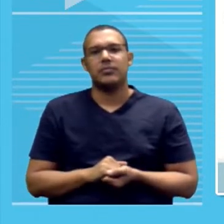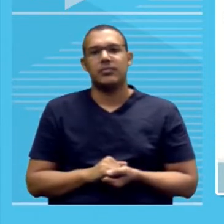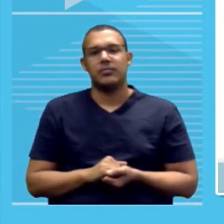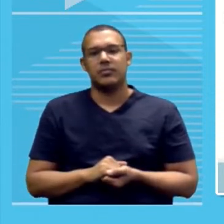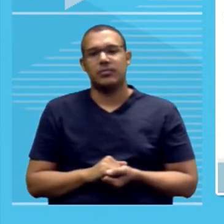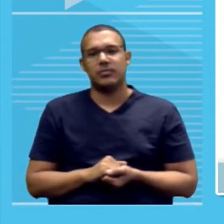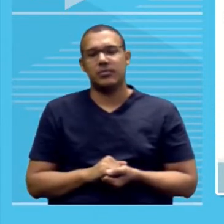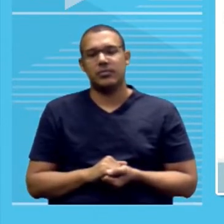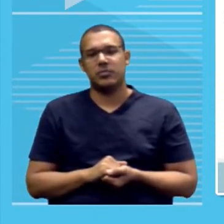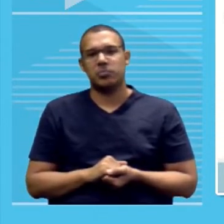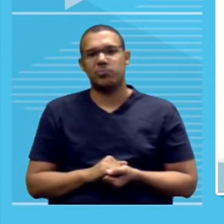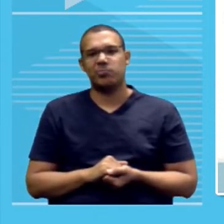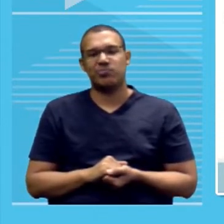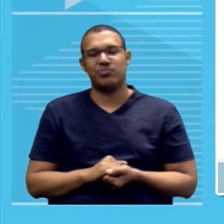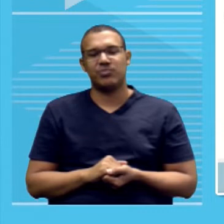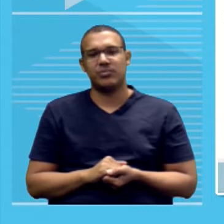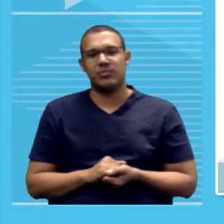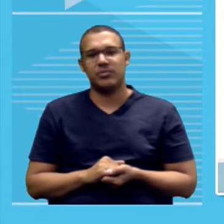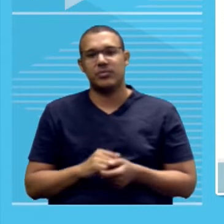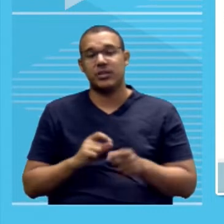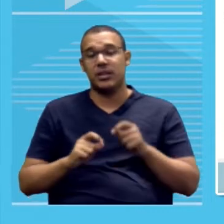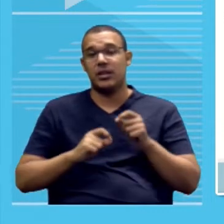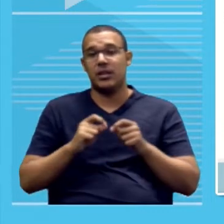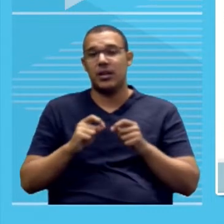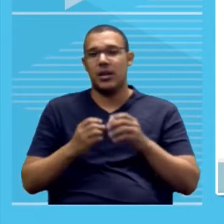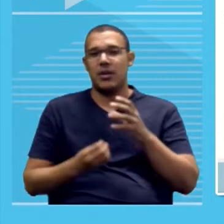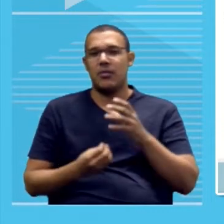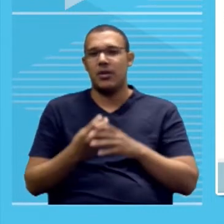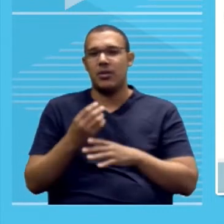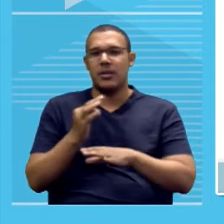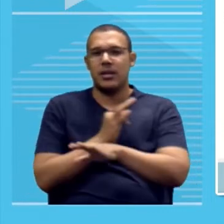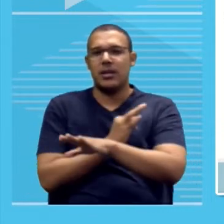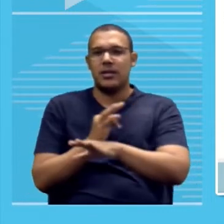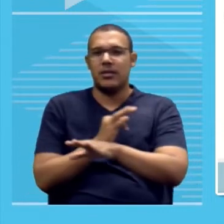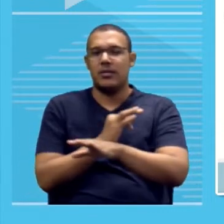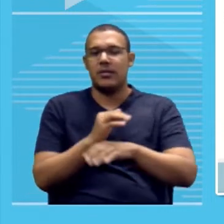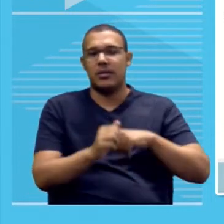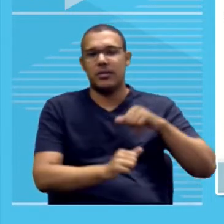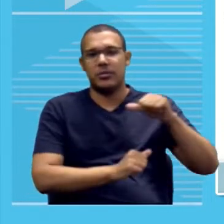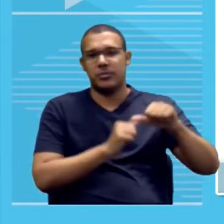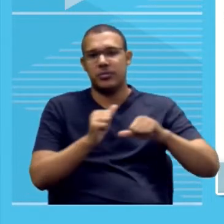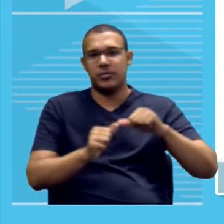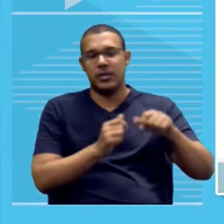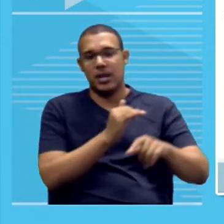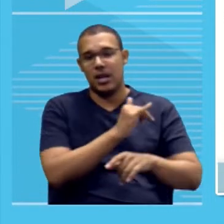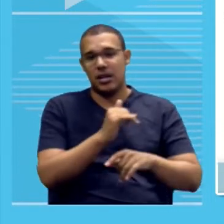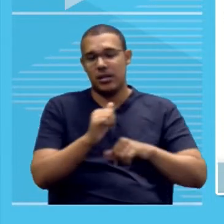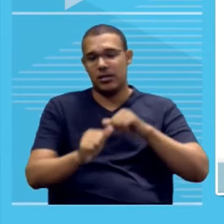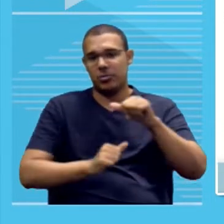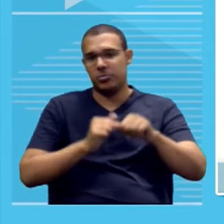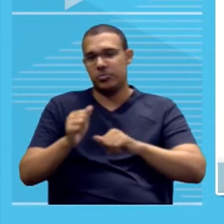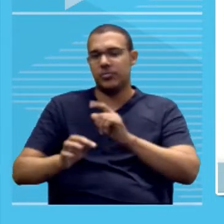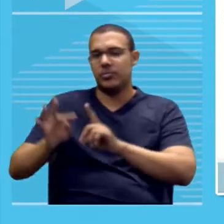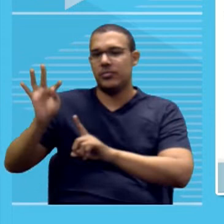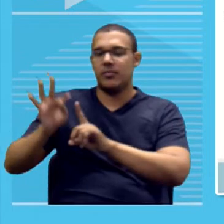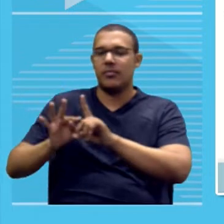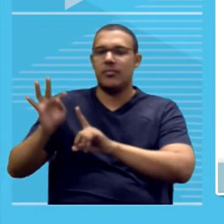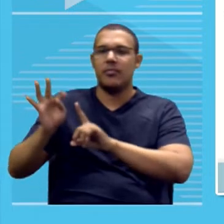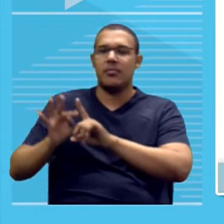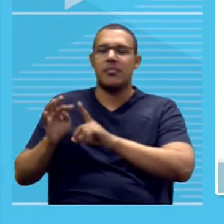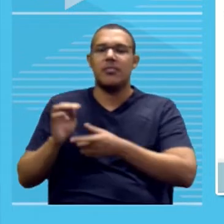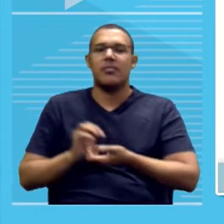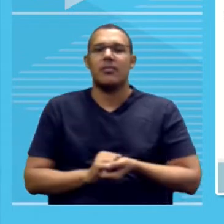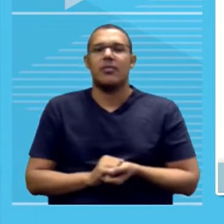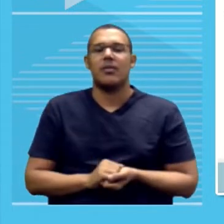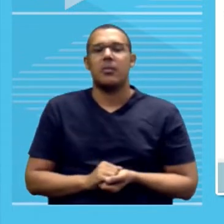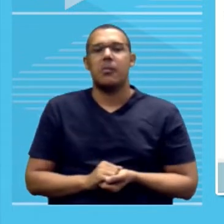ou lei de Joule, é um fenômeno da física que resulta na transformação de energia elétrica em energia térmica. Então,